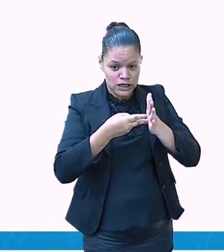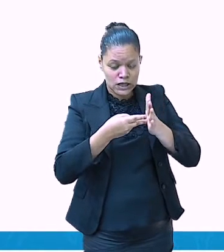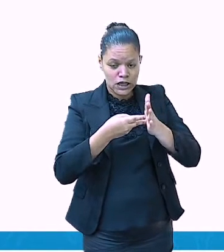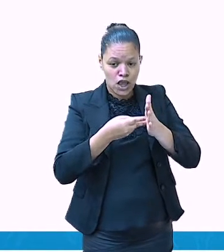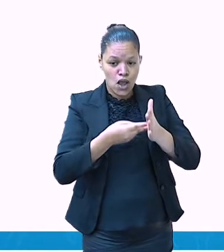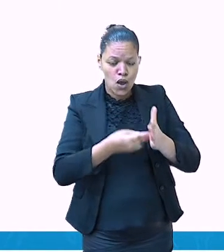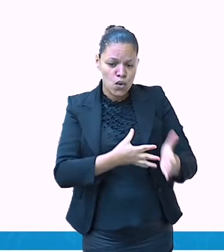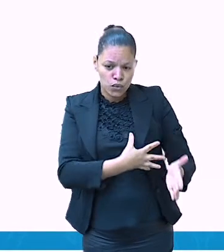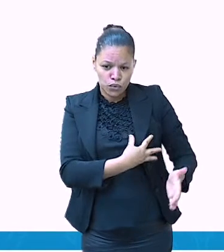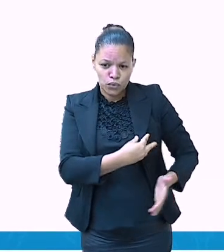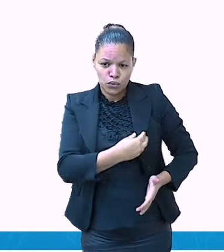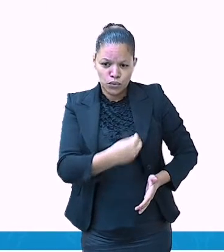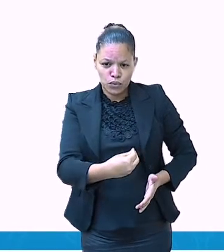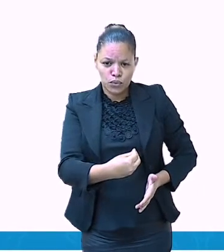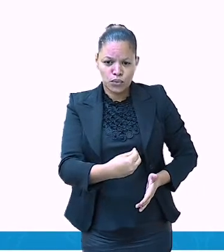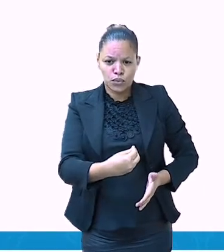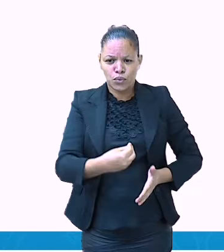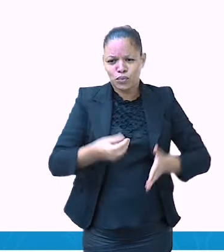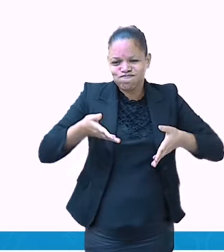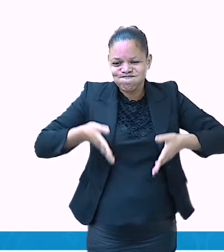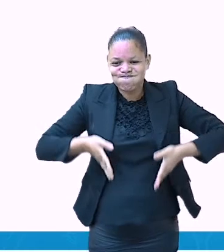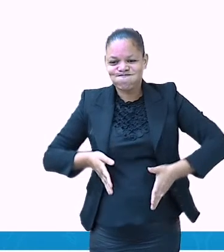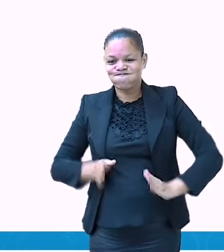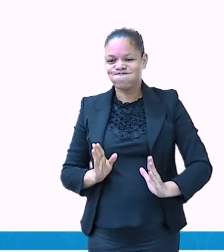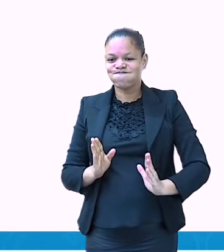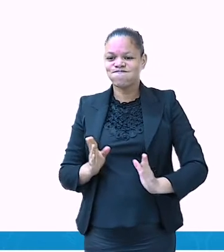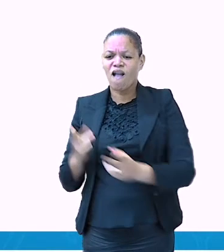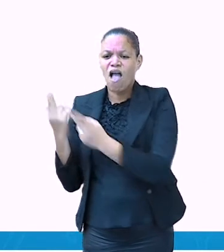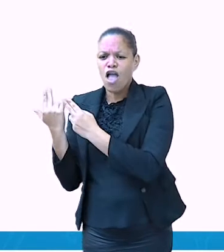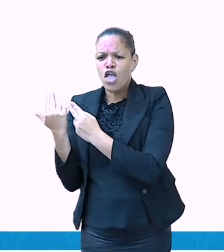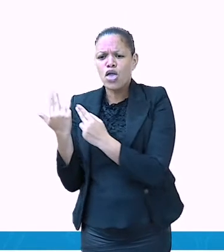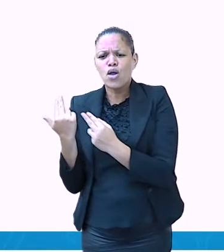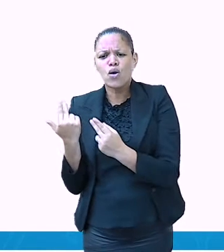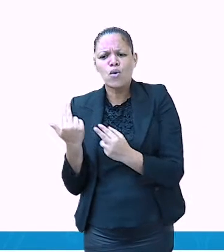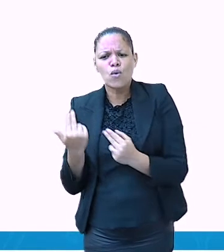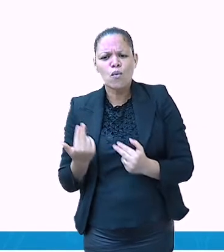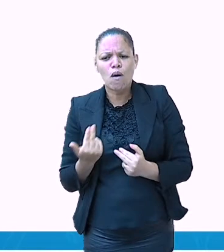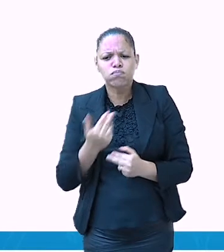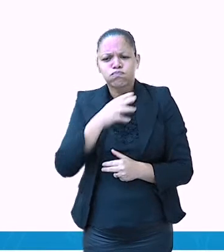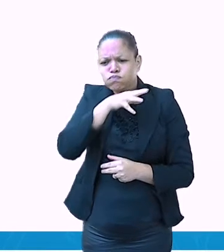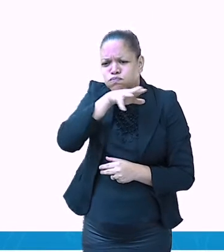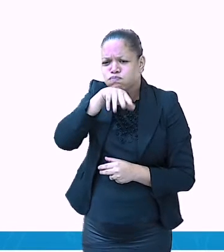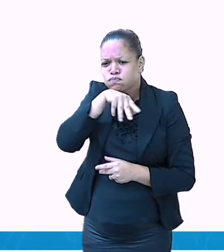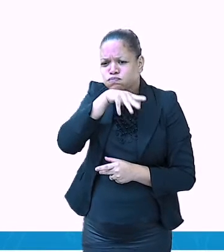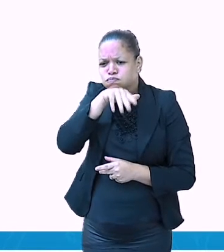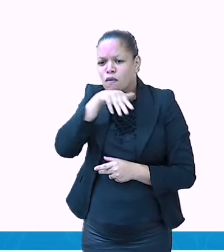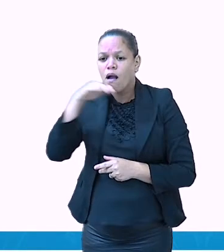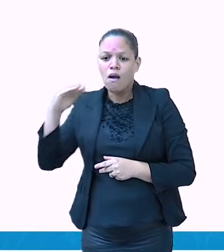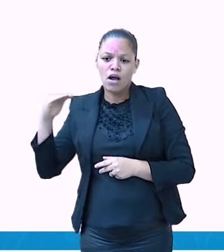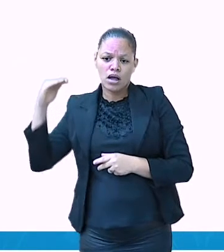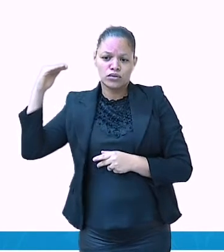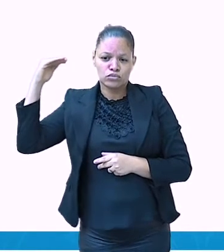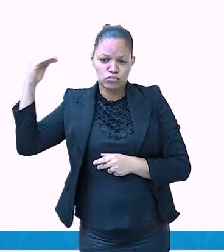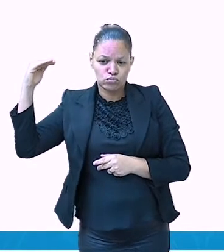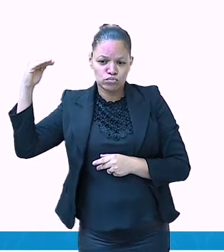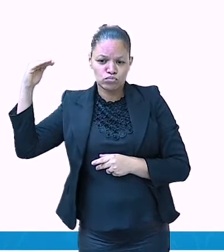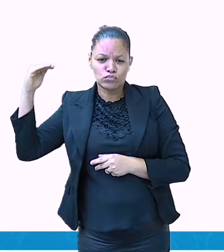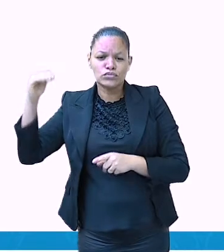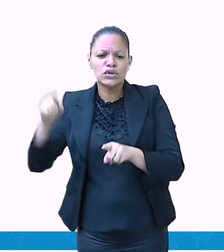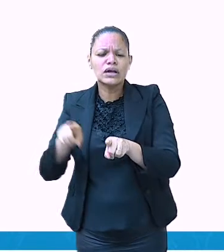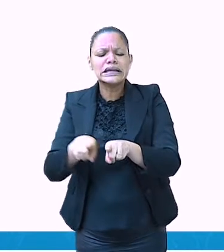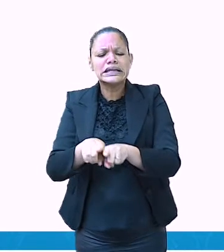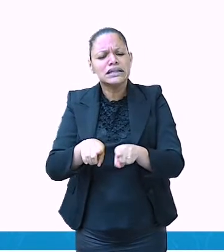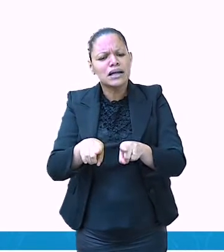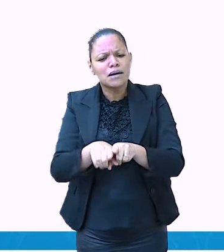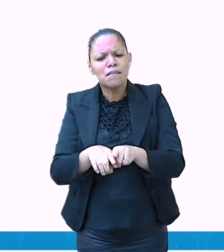são gerados dentro de placenta. Ou eles também podem ser ovovíparos. O